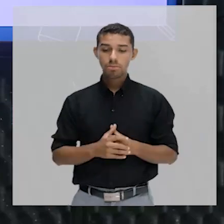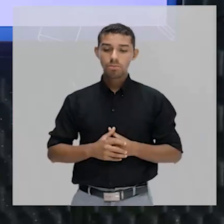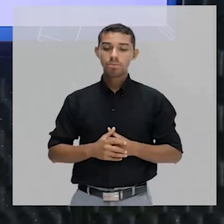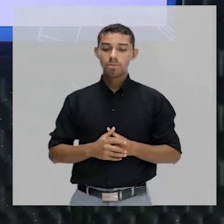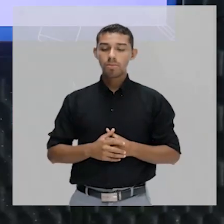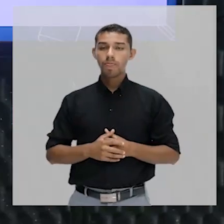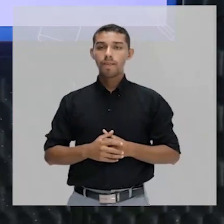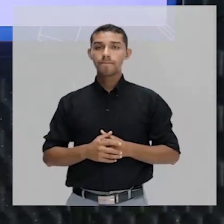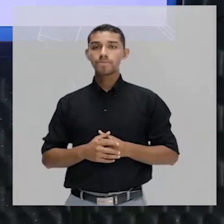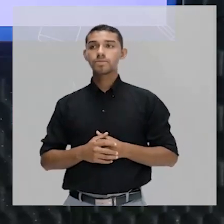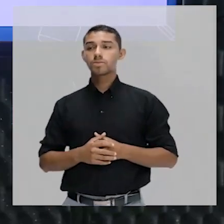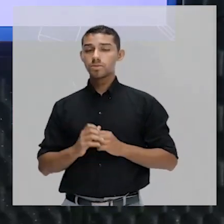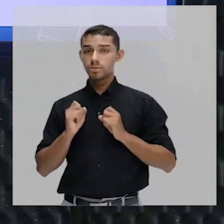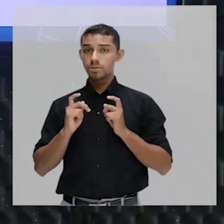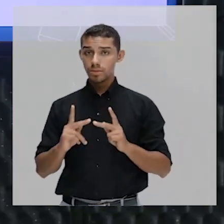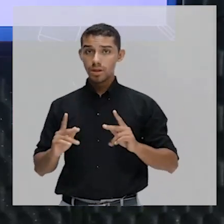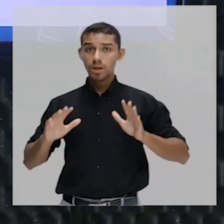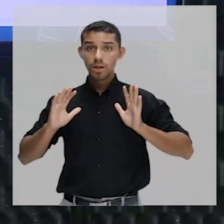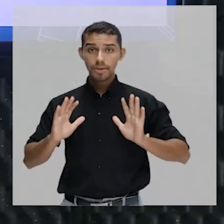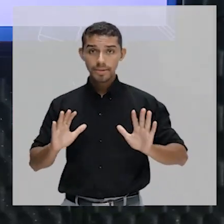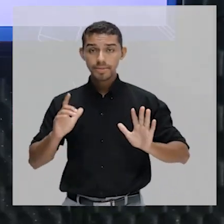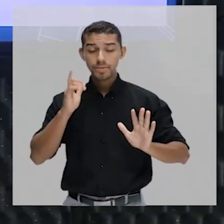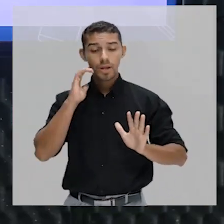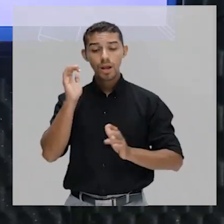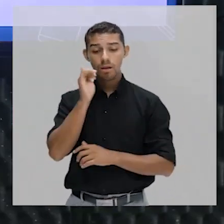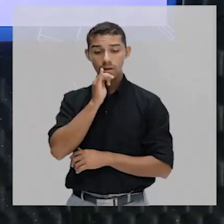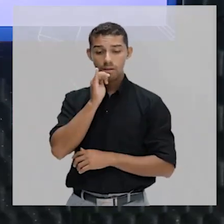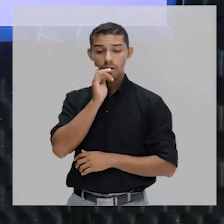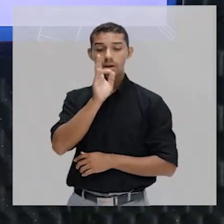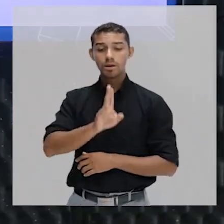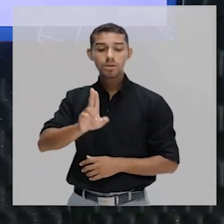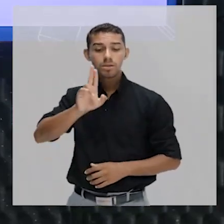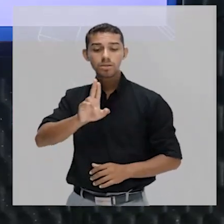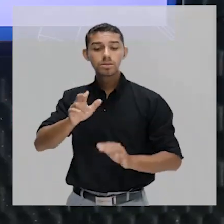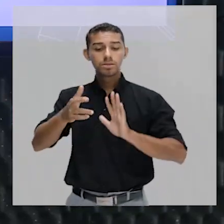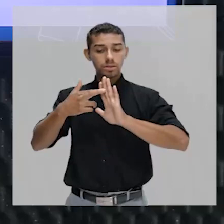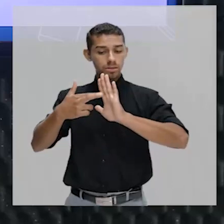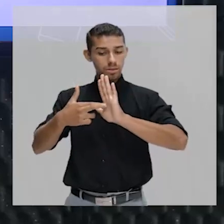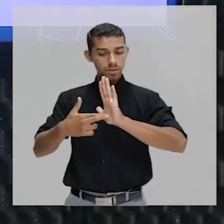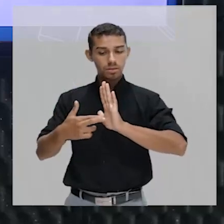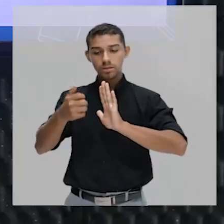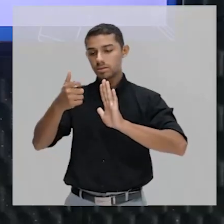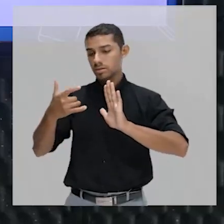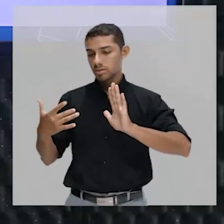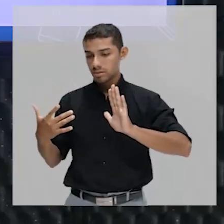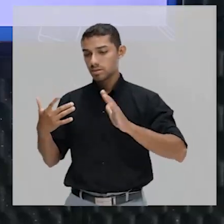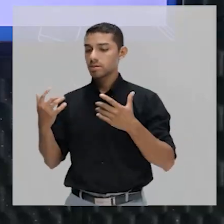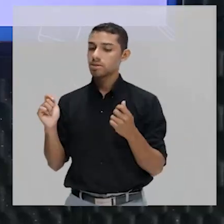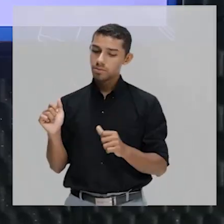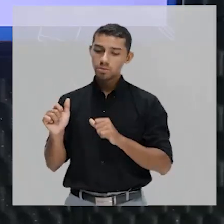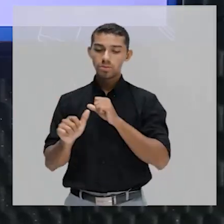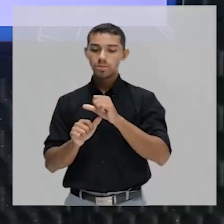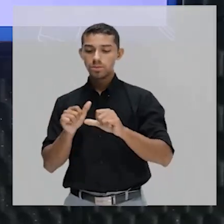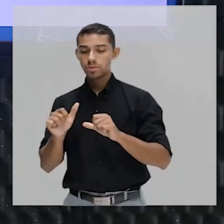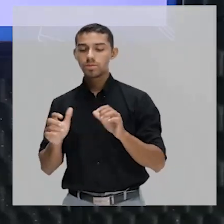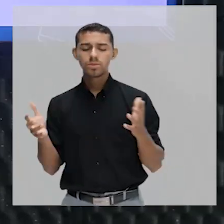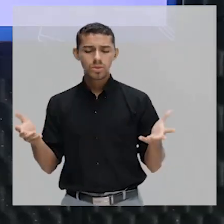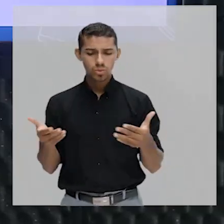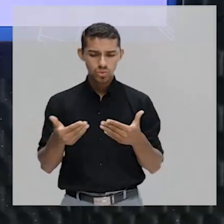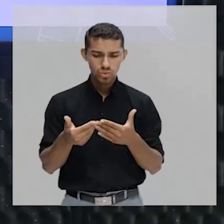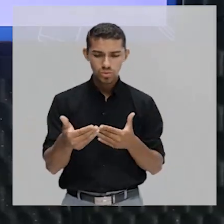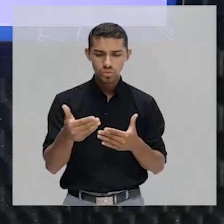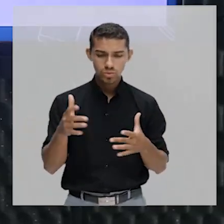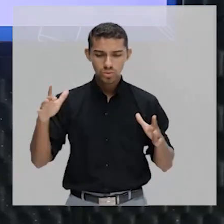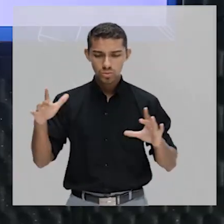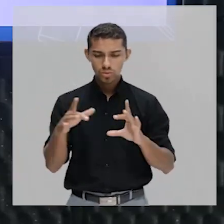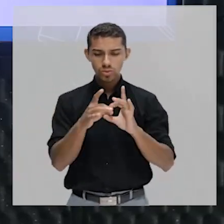e fluminenses, tá certo? Então veja que eu utilizei um critério e eu dividi a sala. E esse critério ele pode mudar. Eu digo, olha, a partir desse momento eu